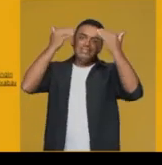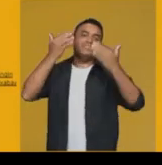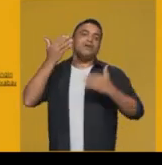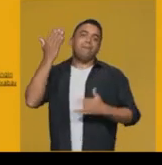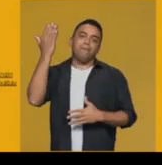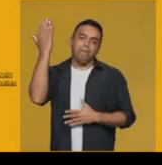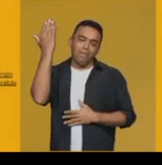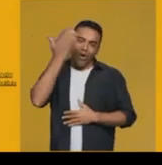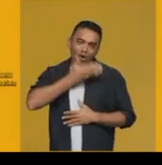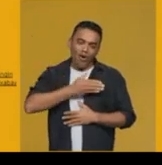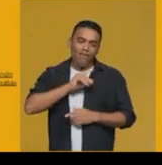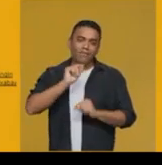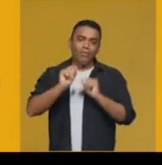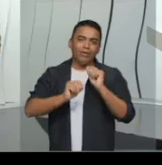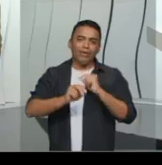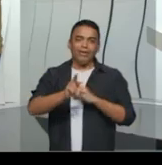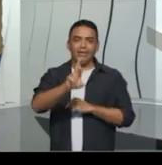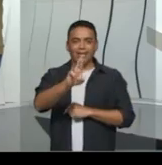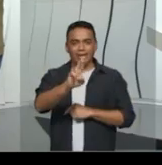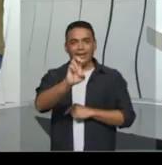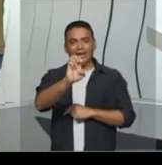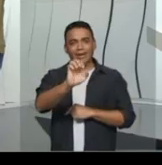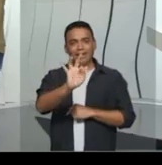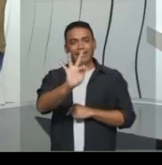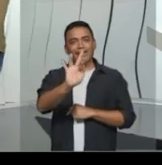da refração.